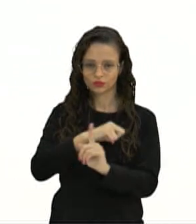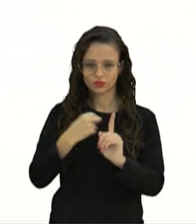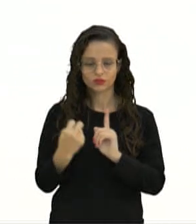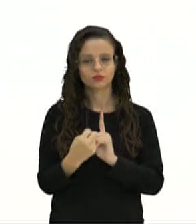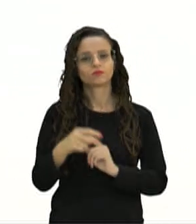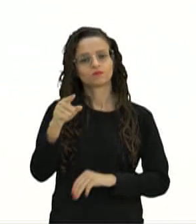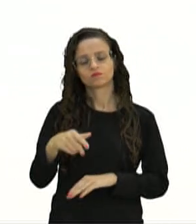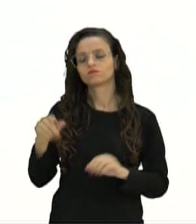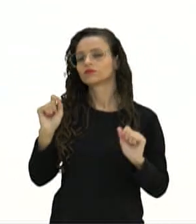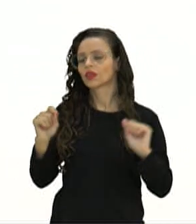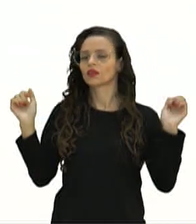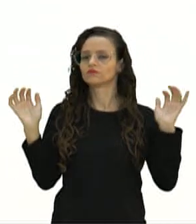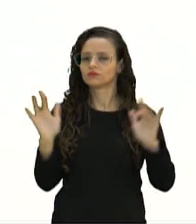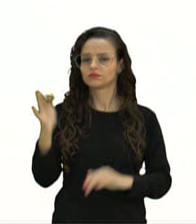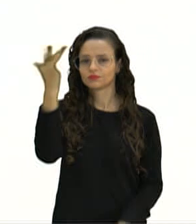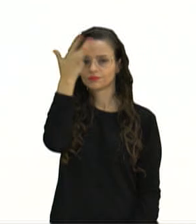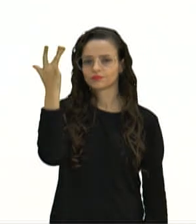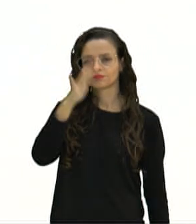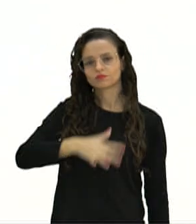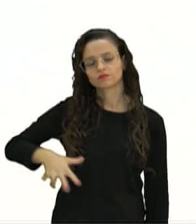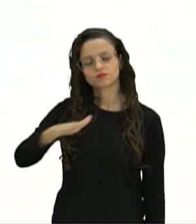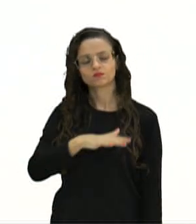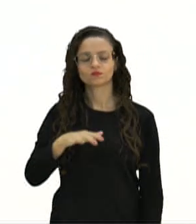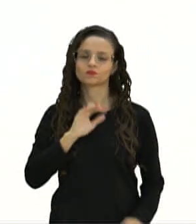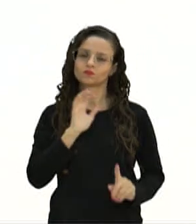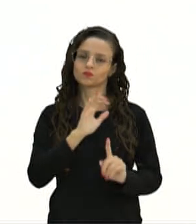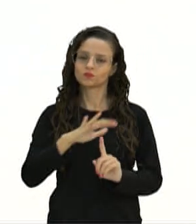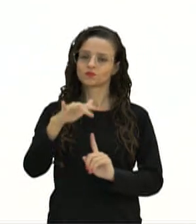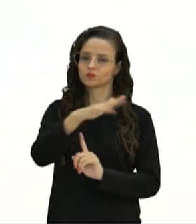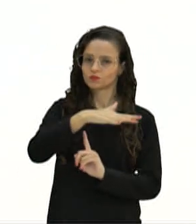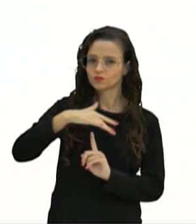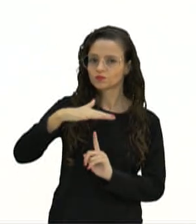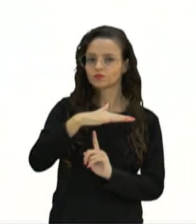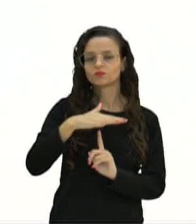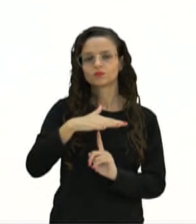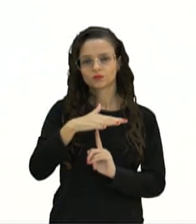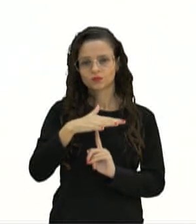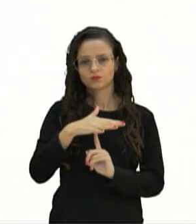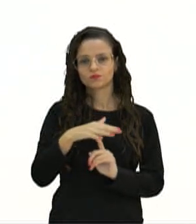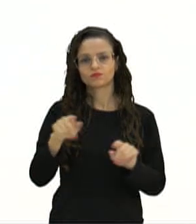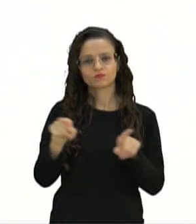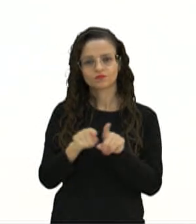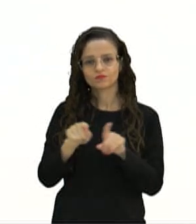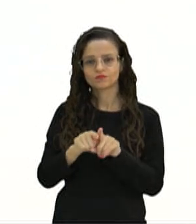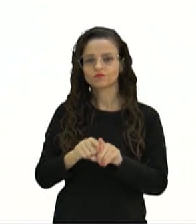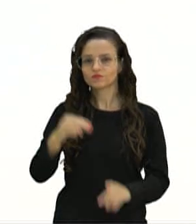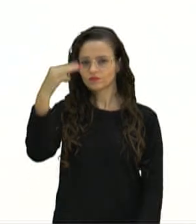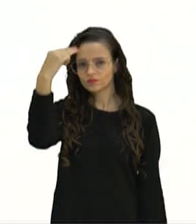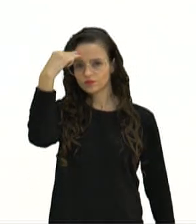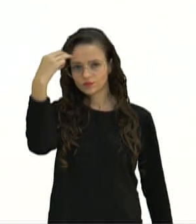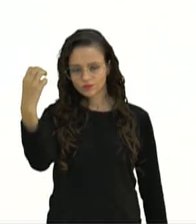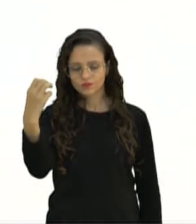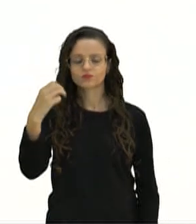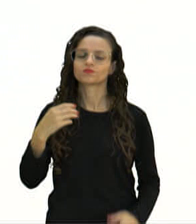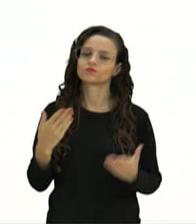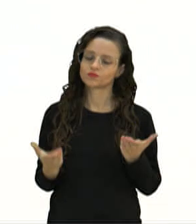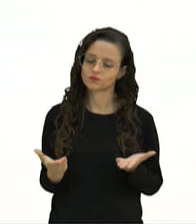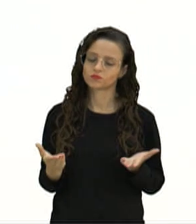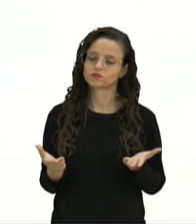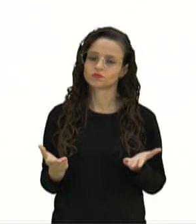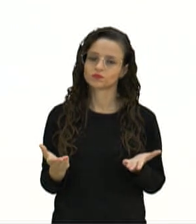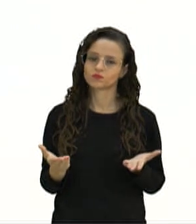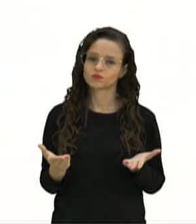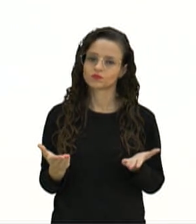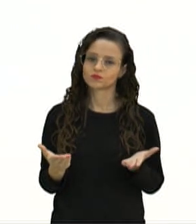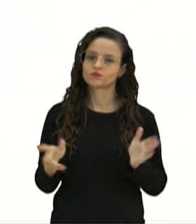era frequentado por pensadores de influência socialista, hegeliana, marxista e